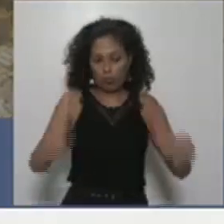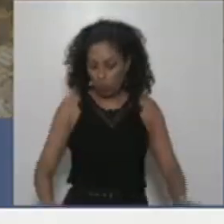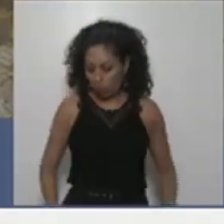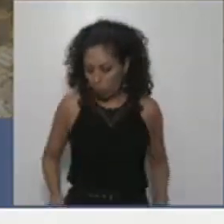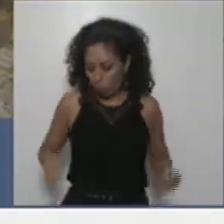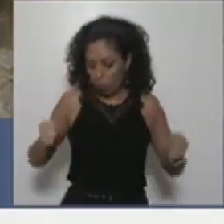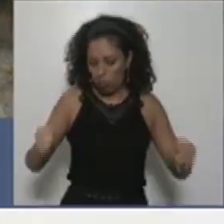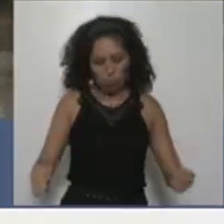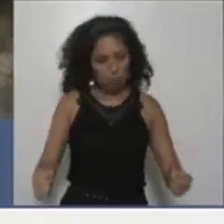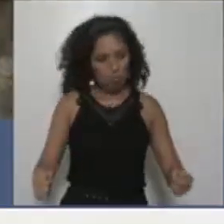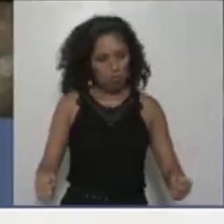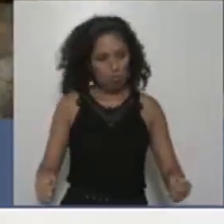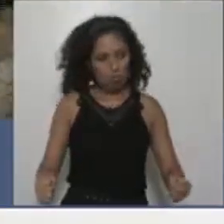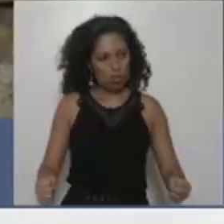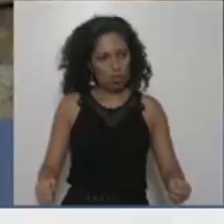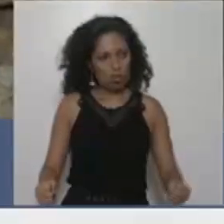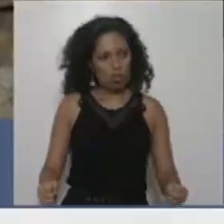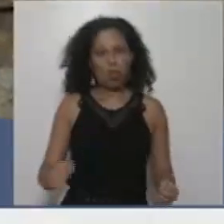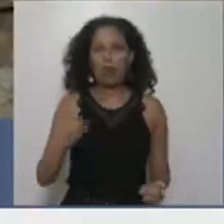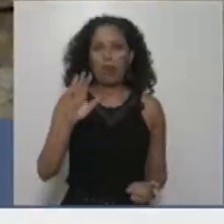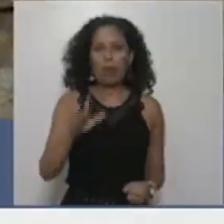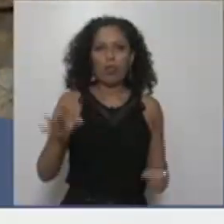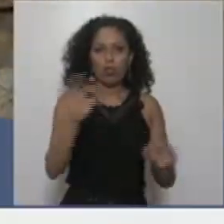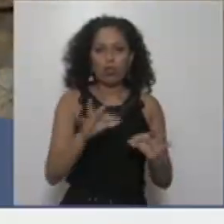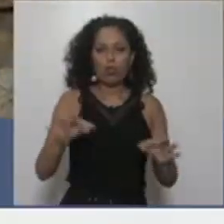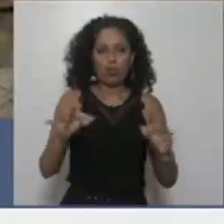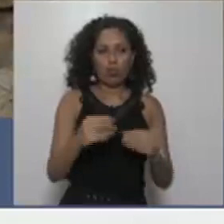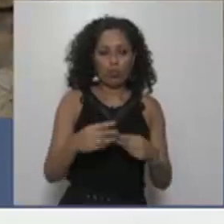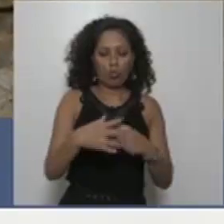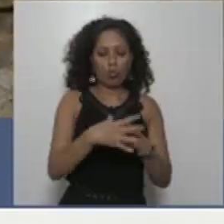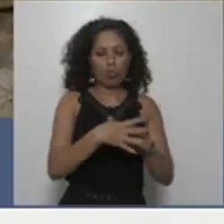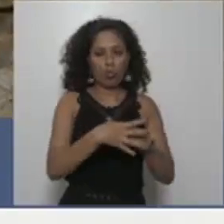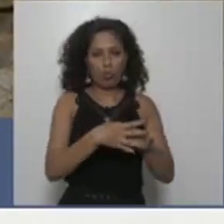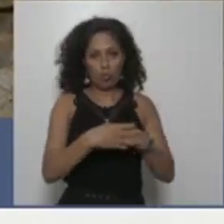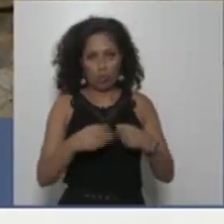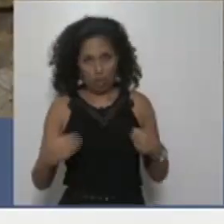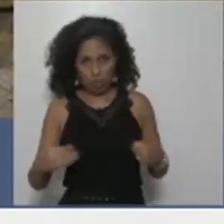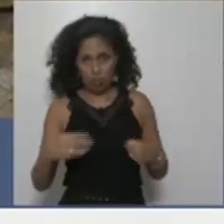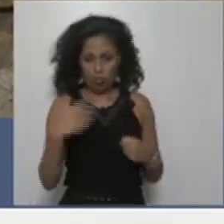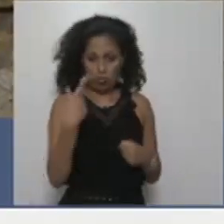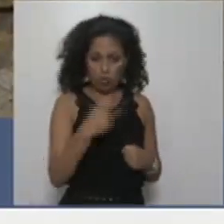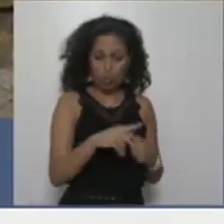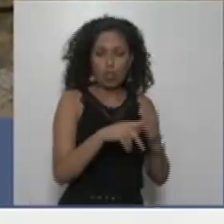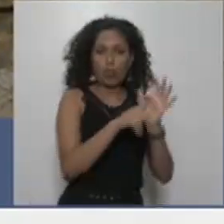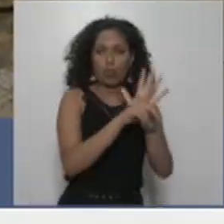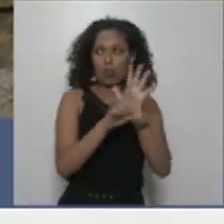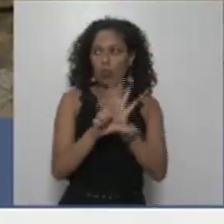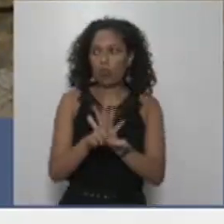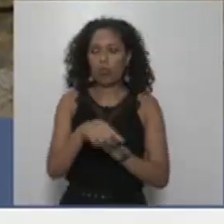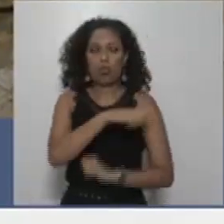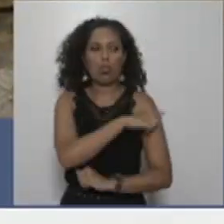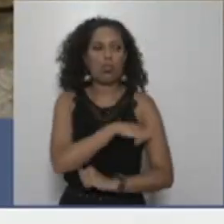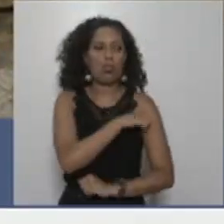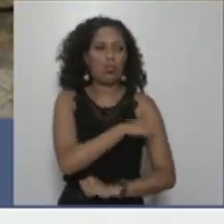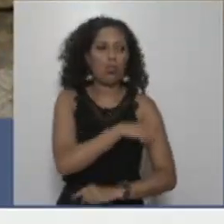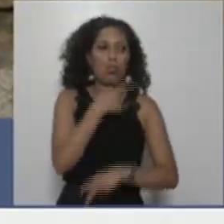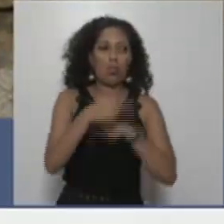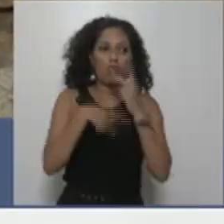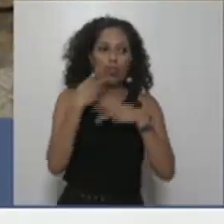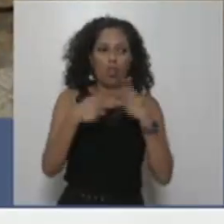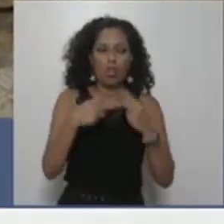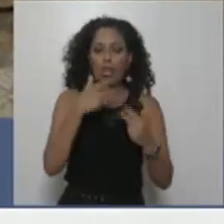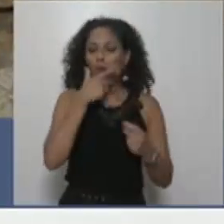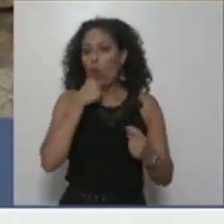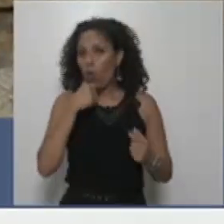Ora, todos os artigos do projeto da enfermeira Rejane coloca homem, se